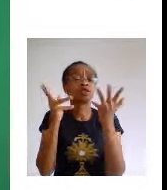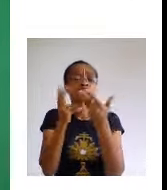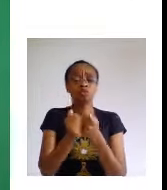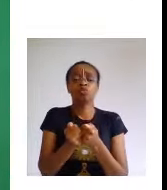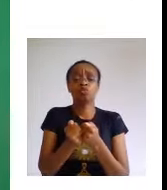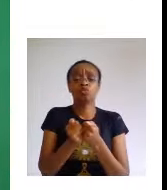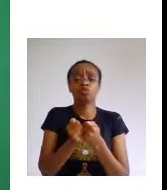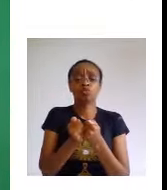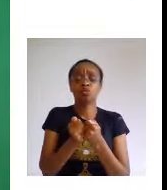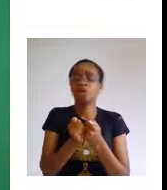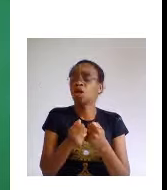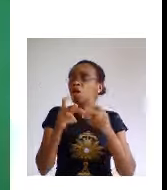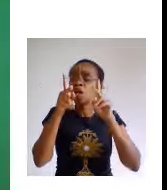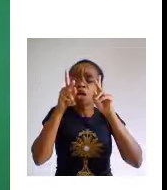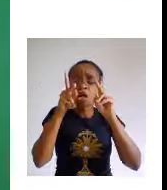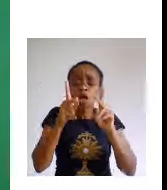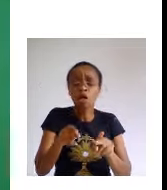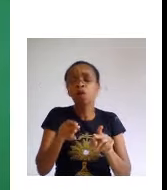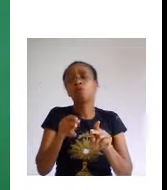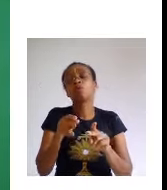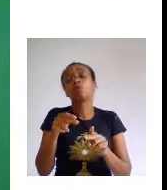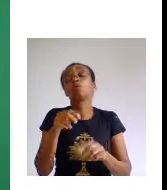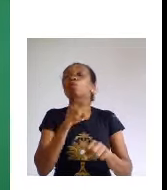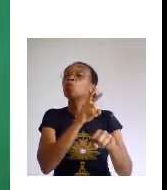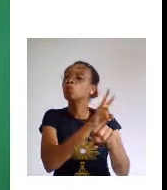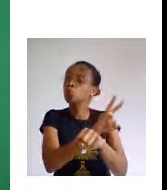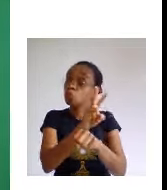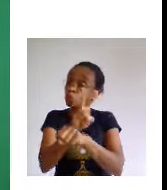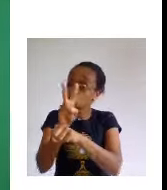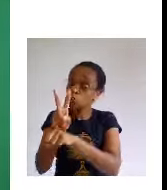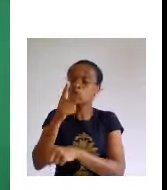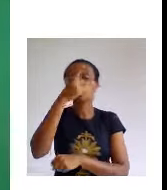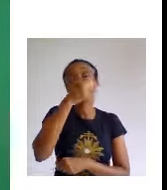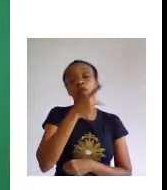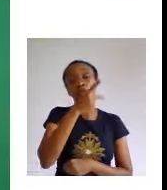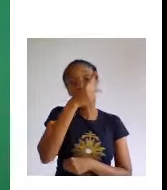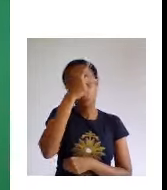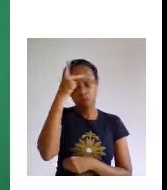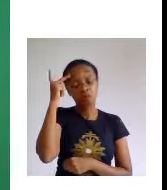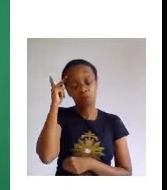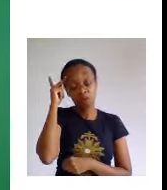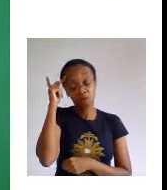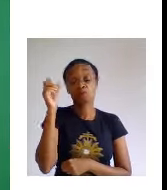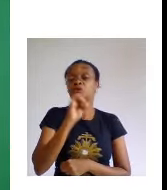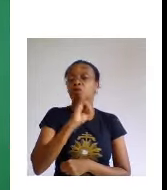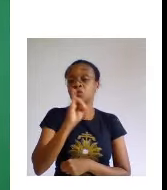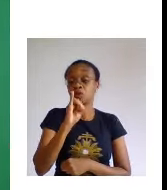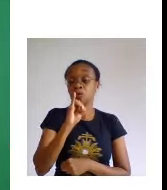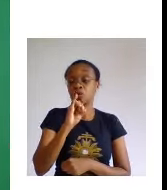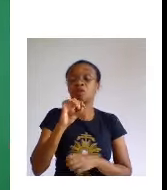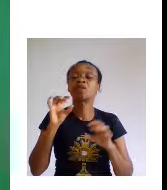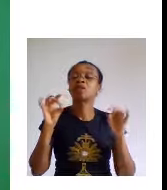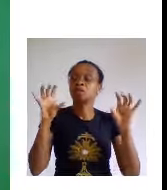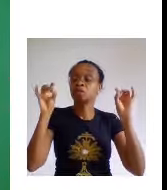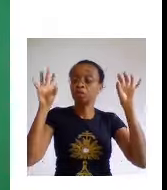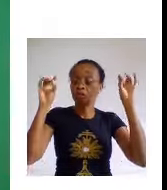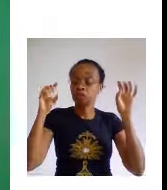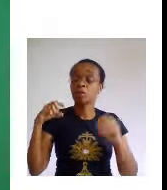devemos ter com os nossos irmãos, com nossas irmãs, principalmente os mais vulneráveis.